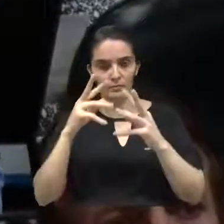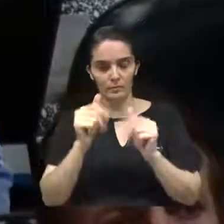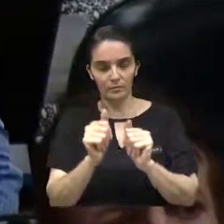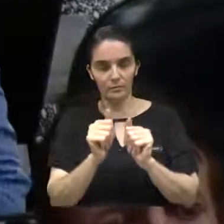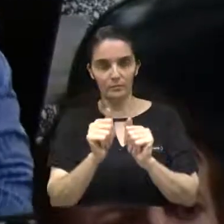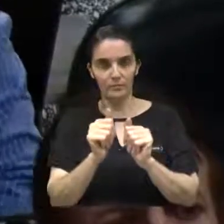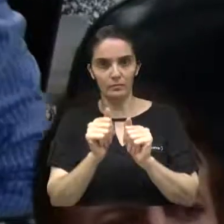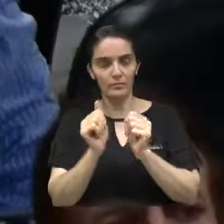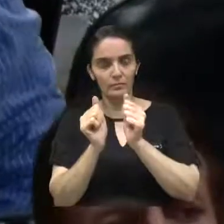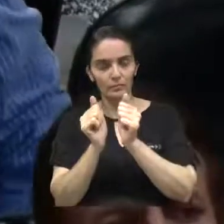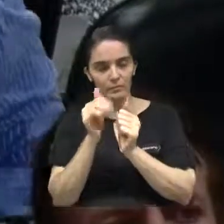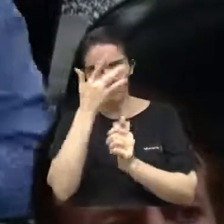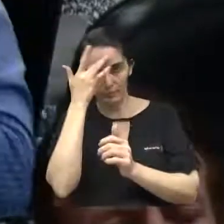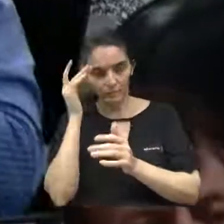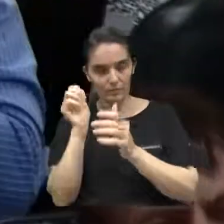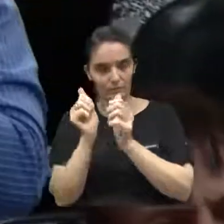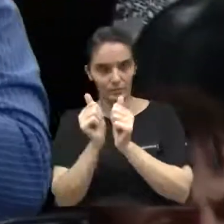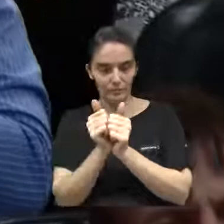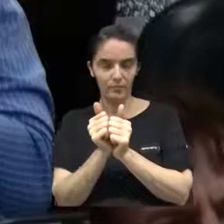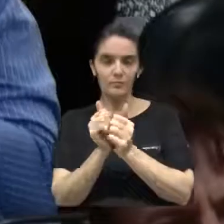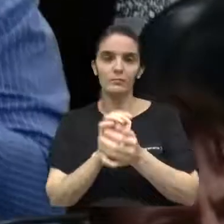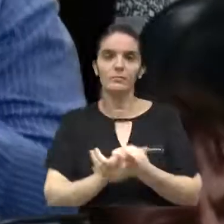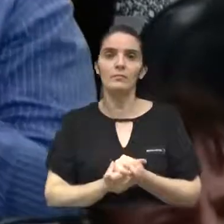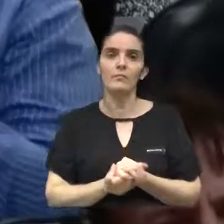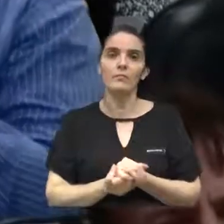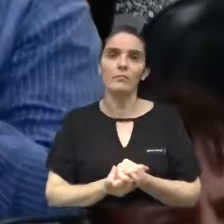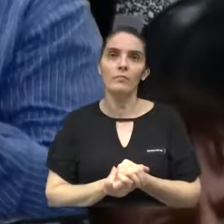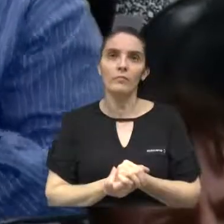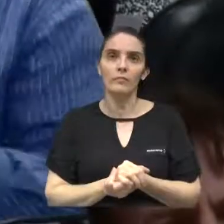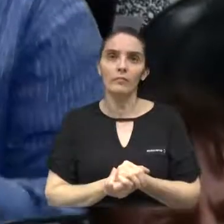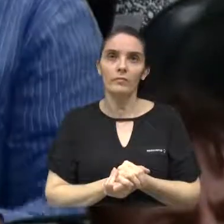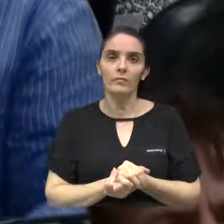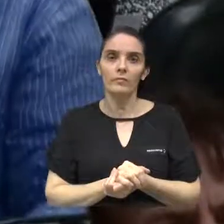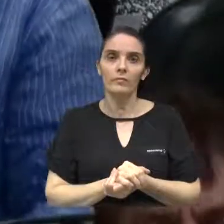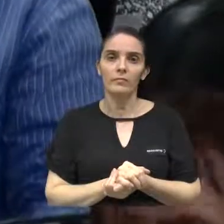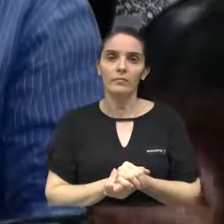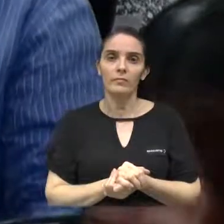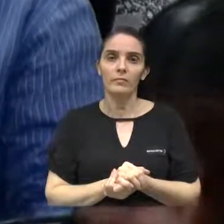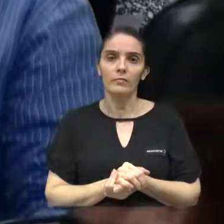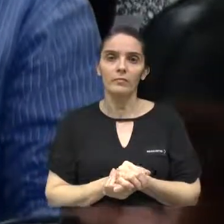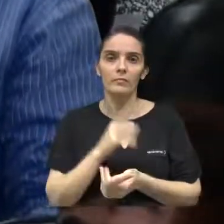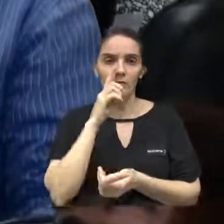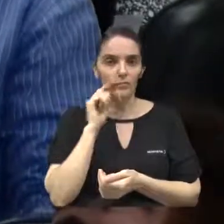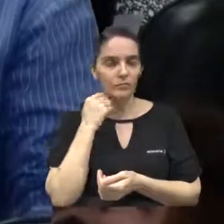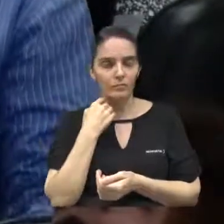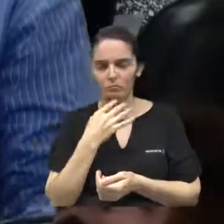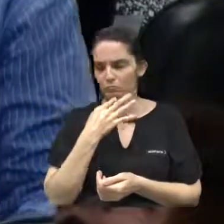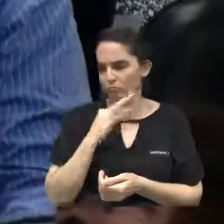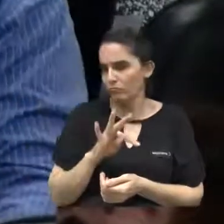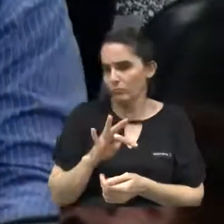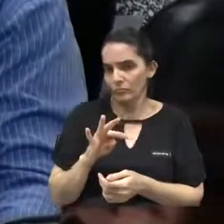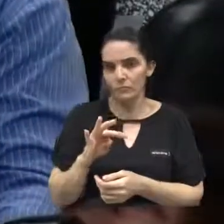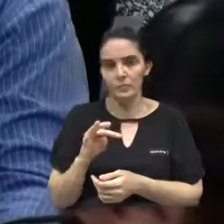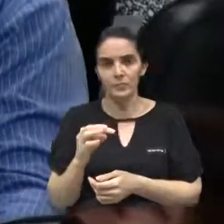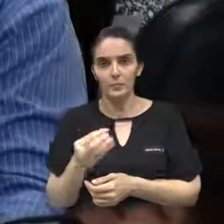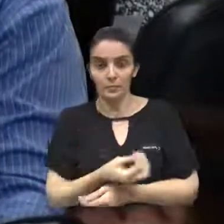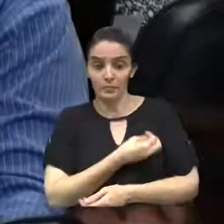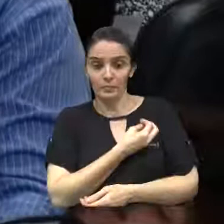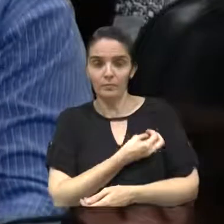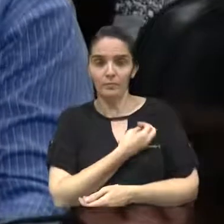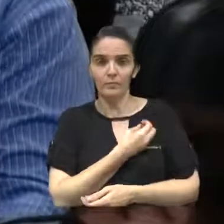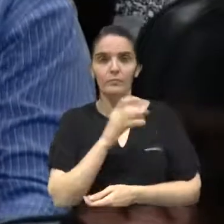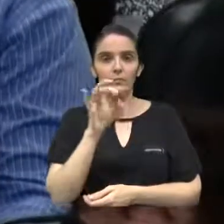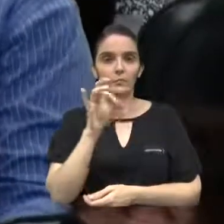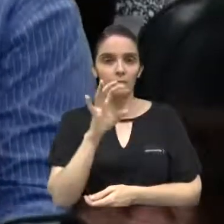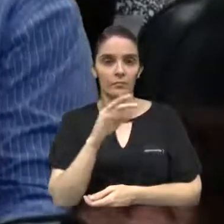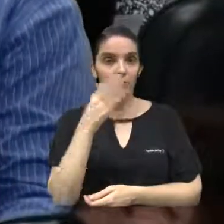os que o acompanham. Quero dizer que não o conheço pessoalmente, só conheço, eu ouvi dizer a